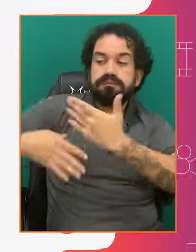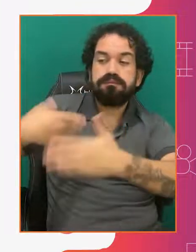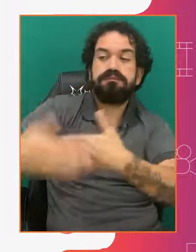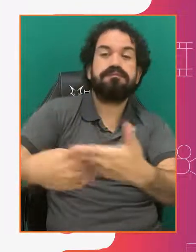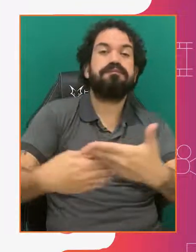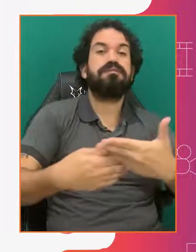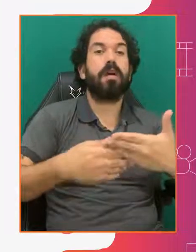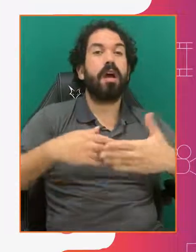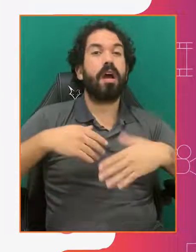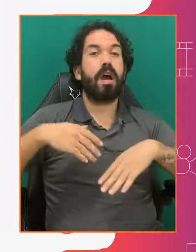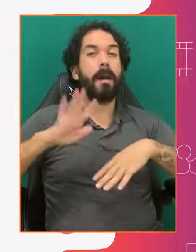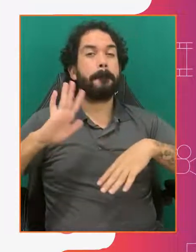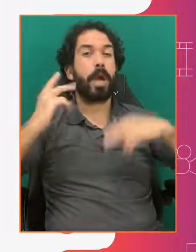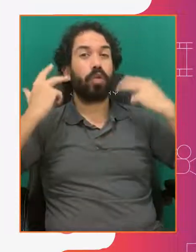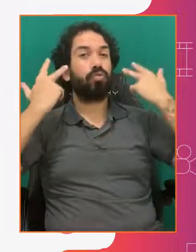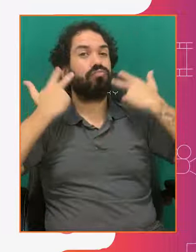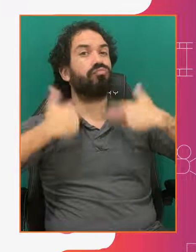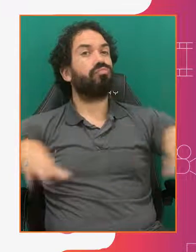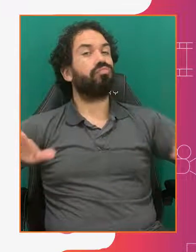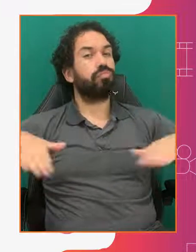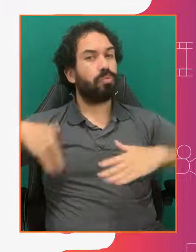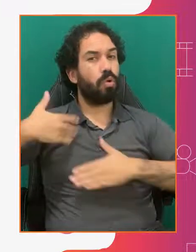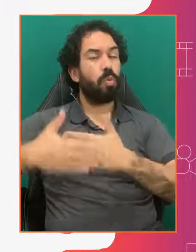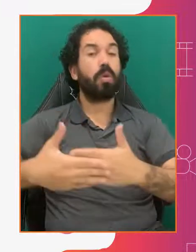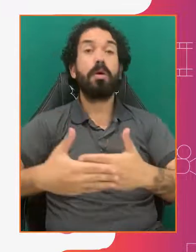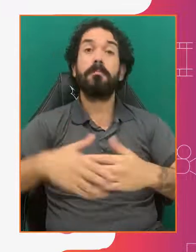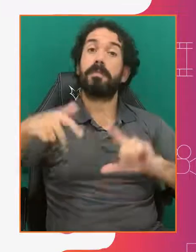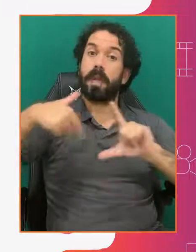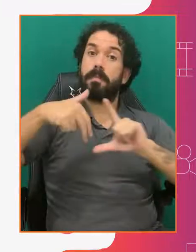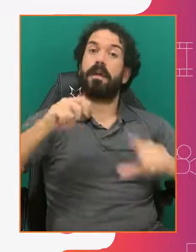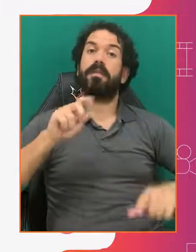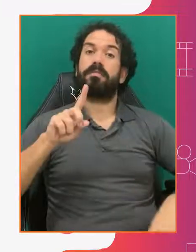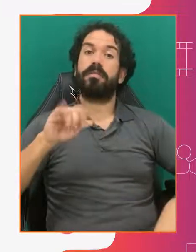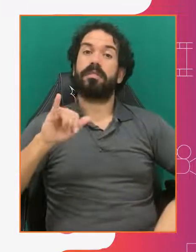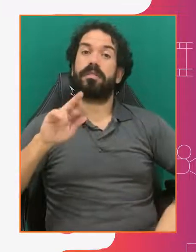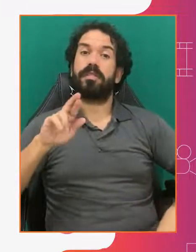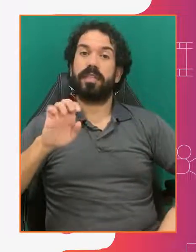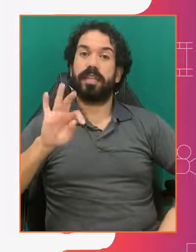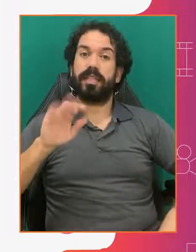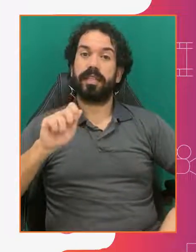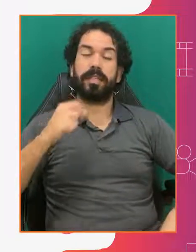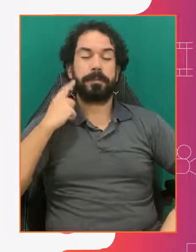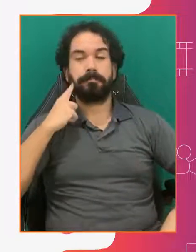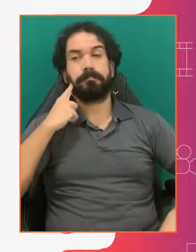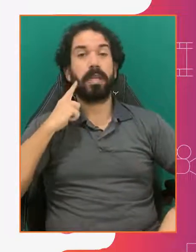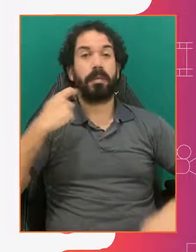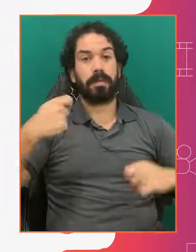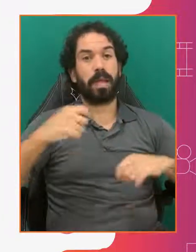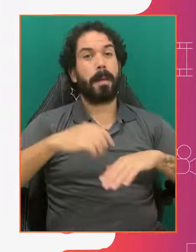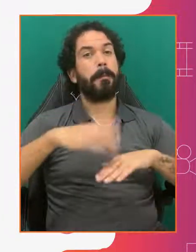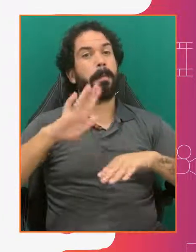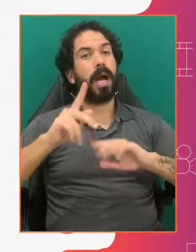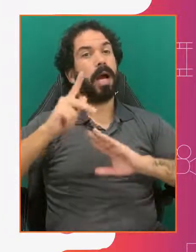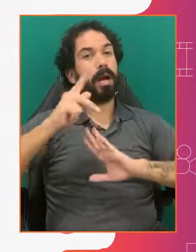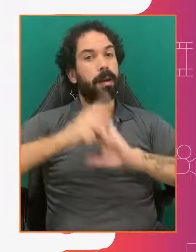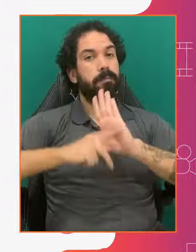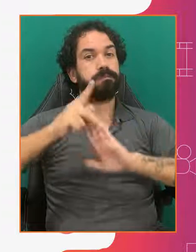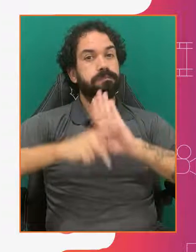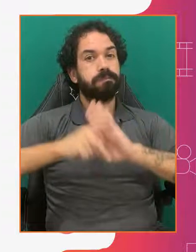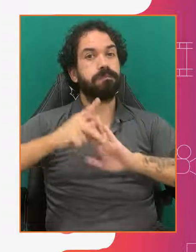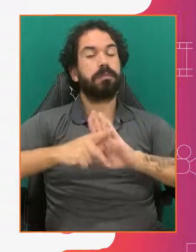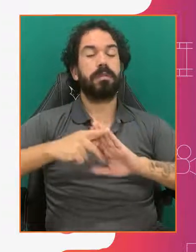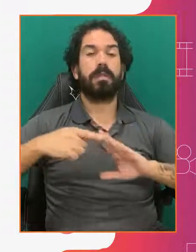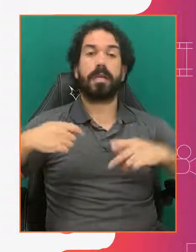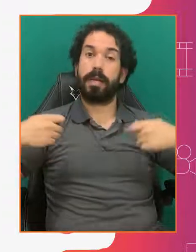fluidez, de um movimento mais orgânico, é a animação direta. Mas se é mais